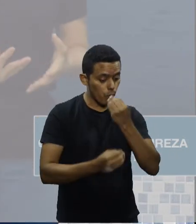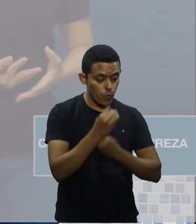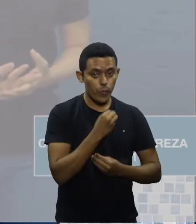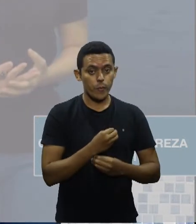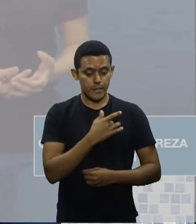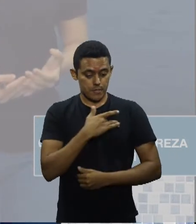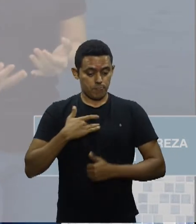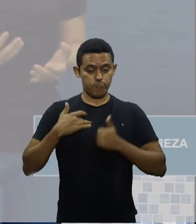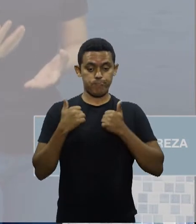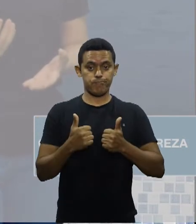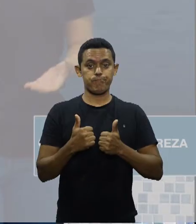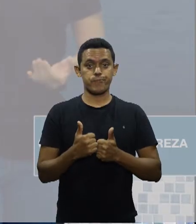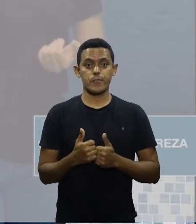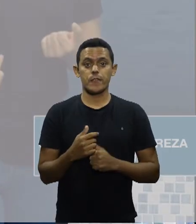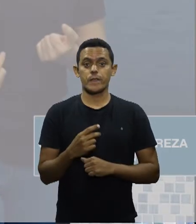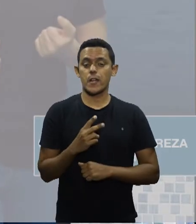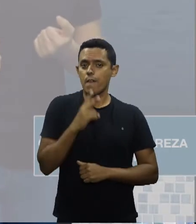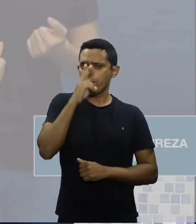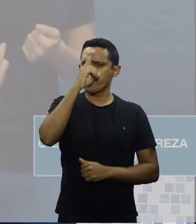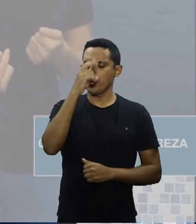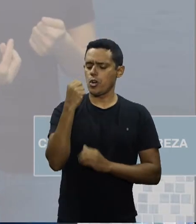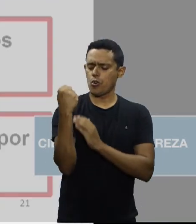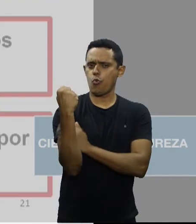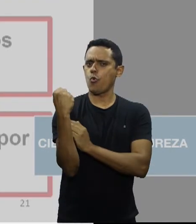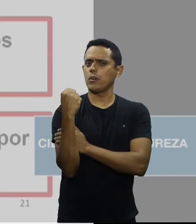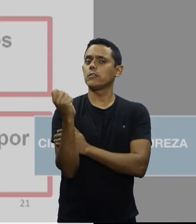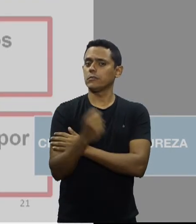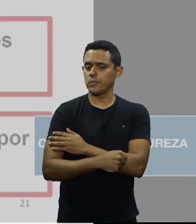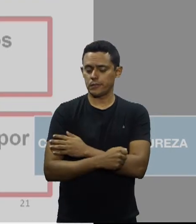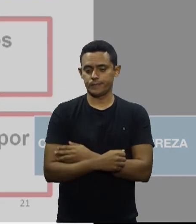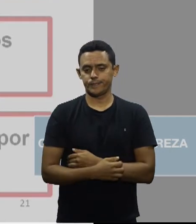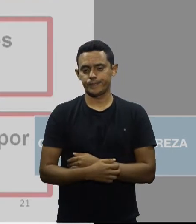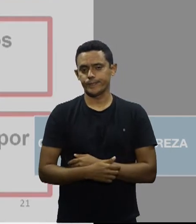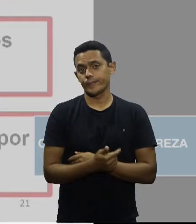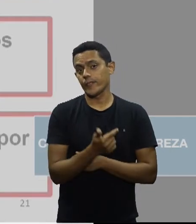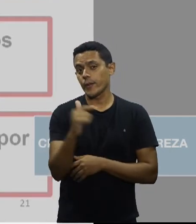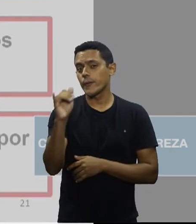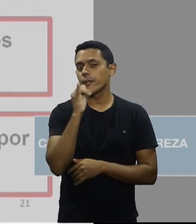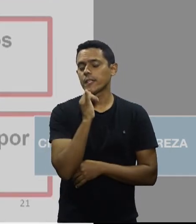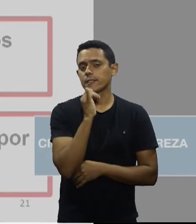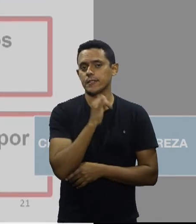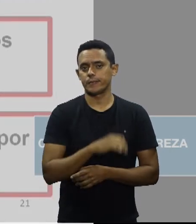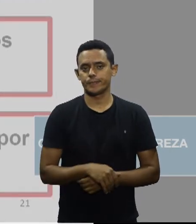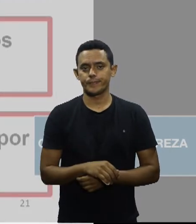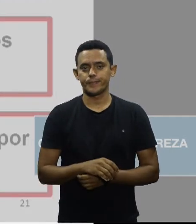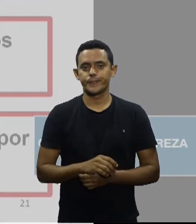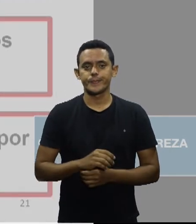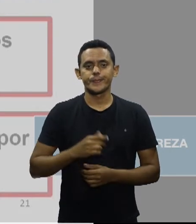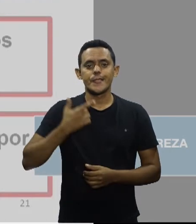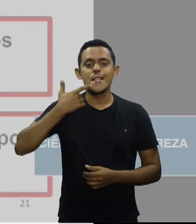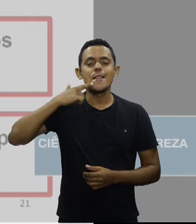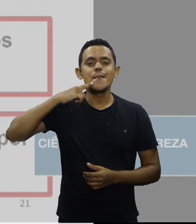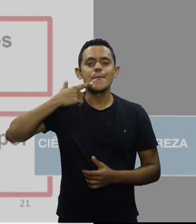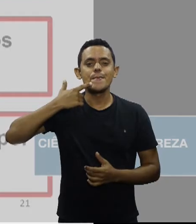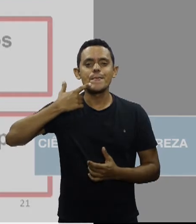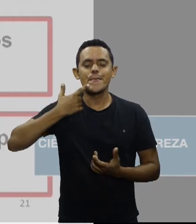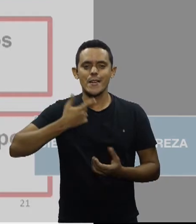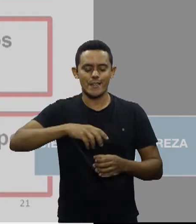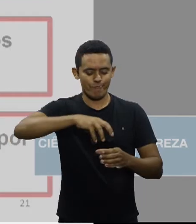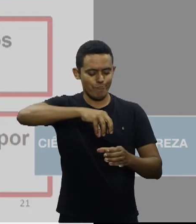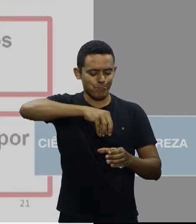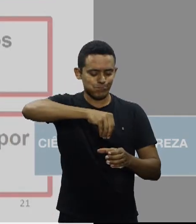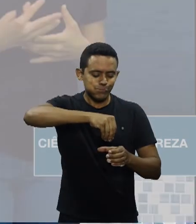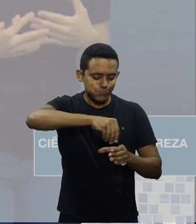isso é uma ação importante. A última que eu trago aqui para vocês é limão e bicarbonato evitam morte do coronavírus. Gente, não